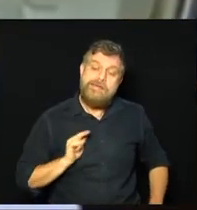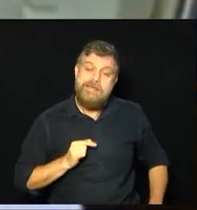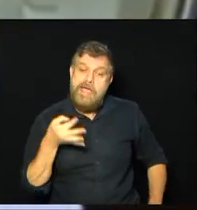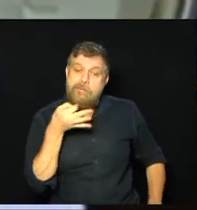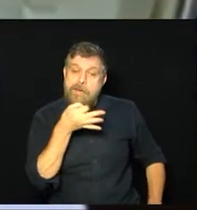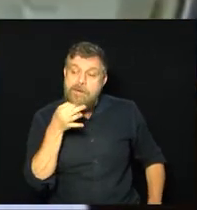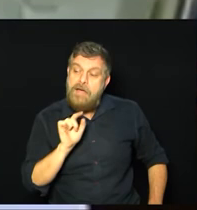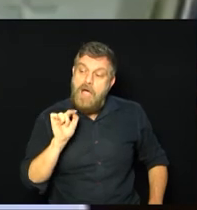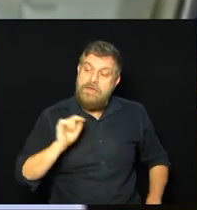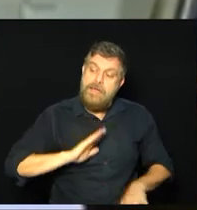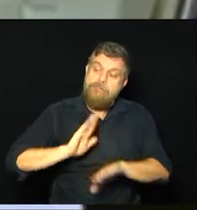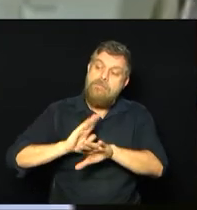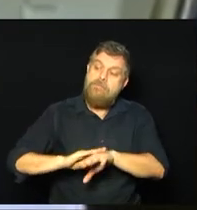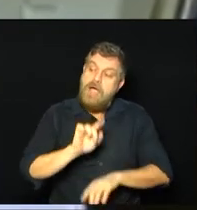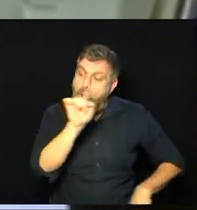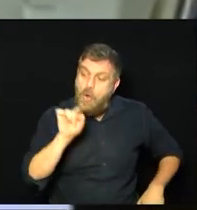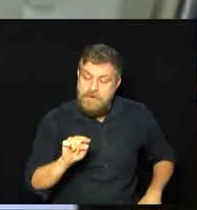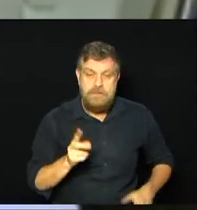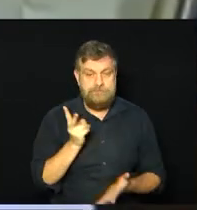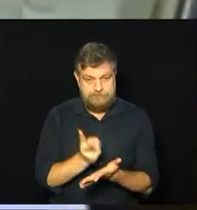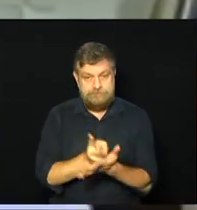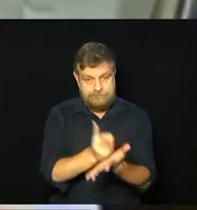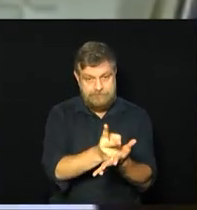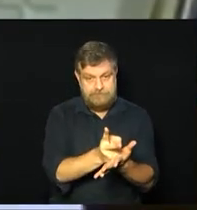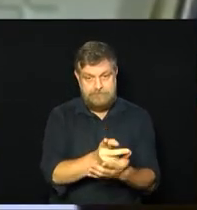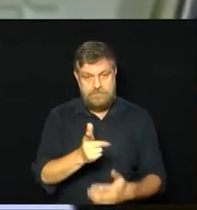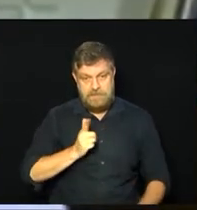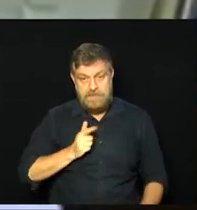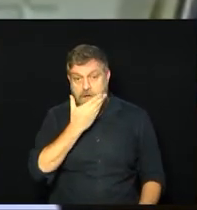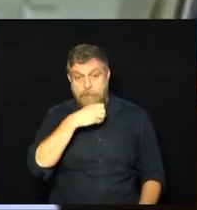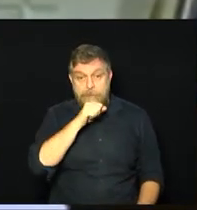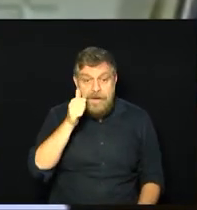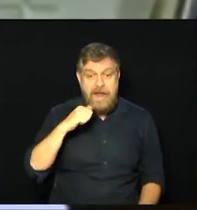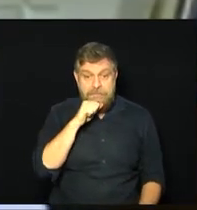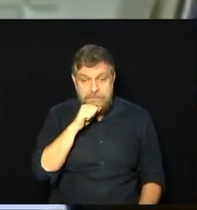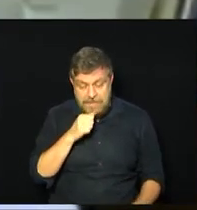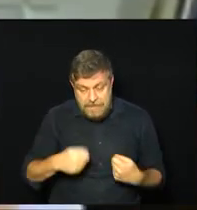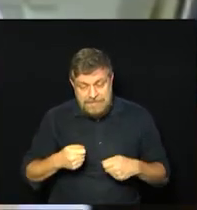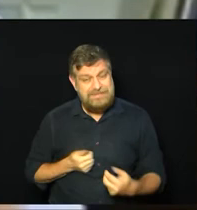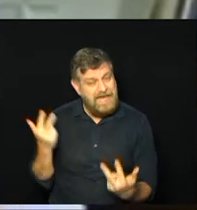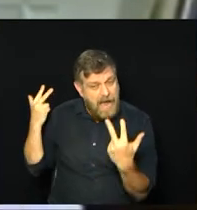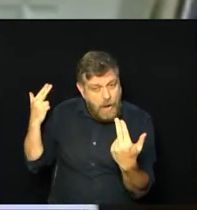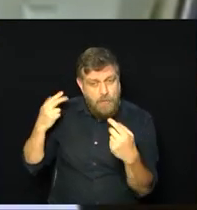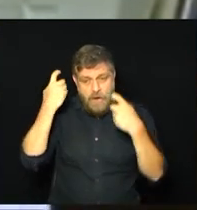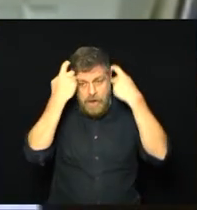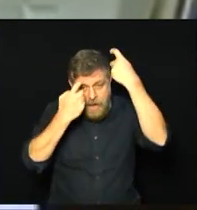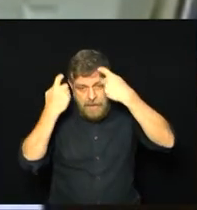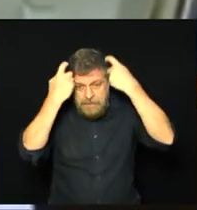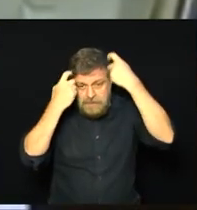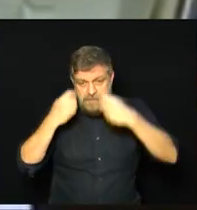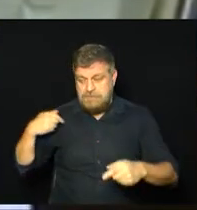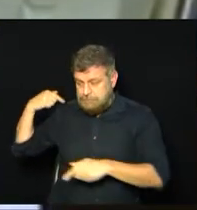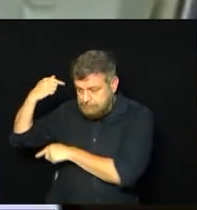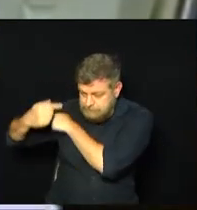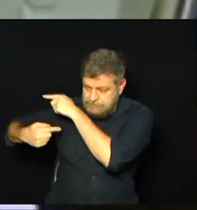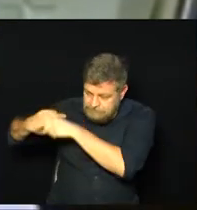falar, o que ele está fazendo, permanece, né? Então, os pais precisam manter exatamente a mesma preocupação que todas as